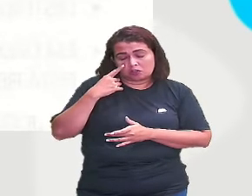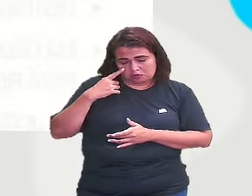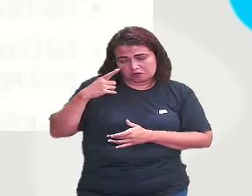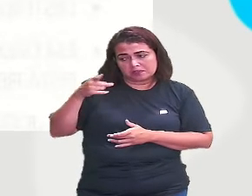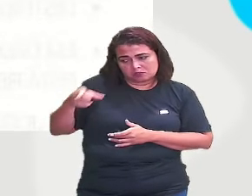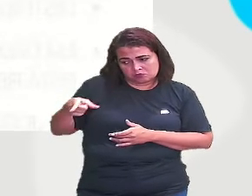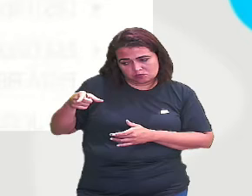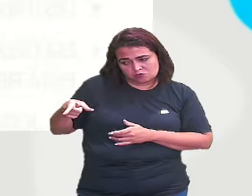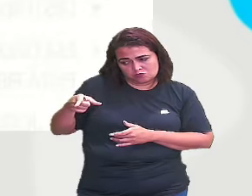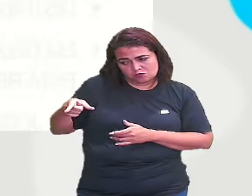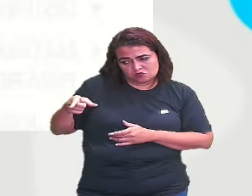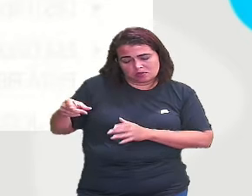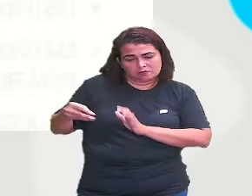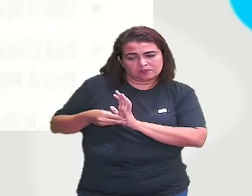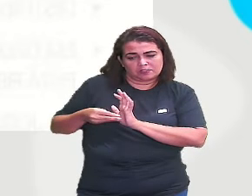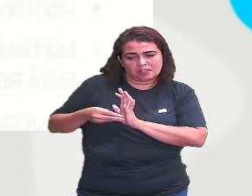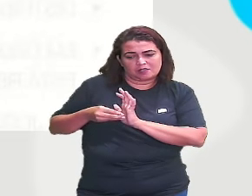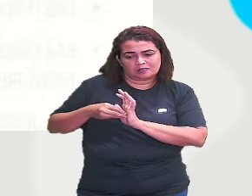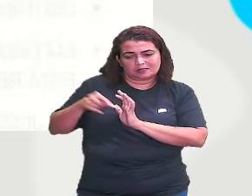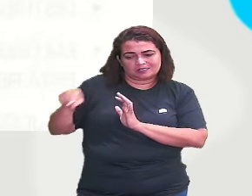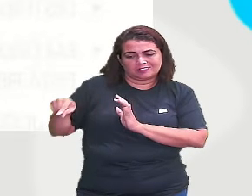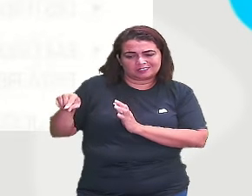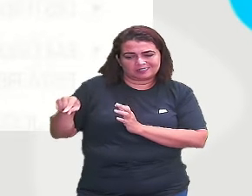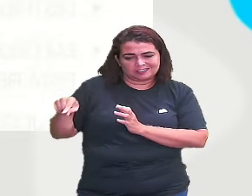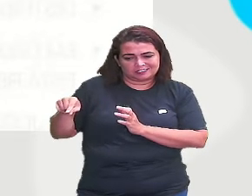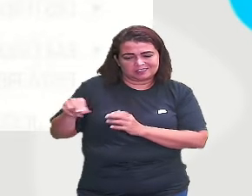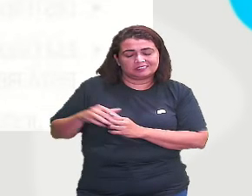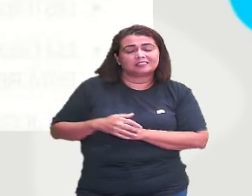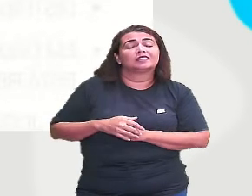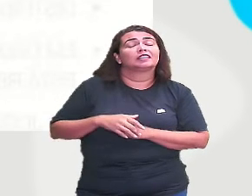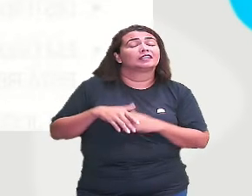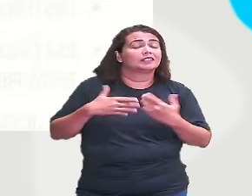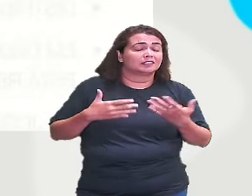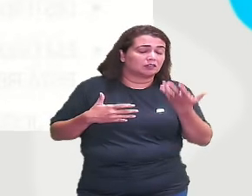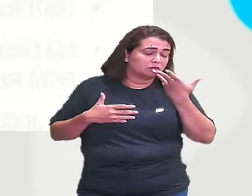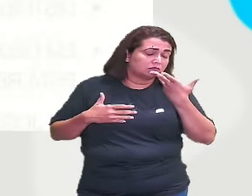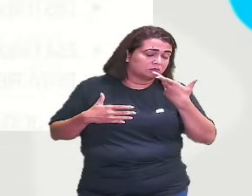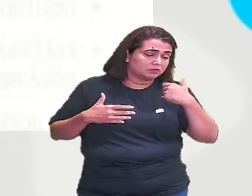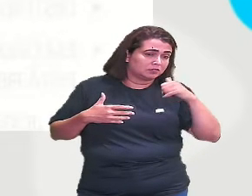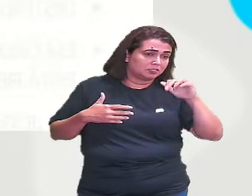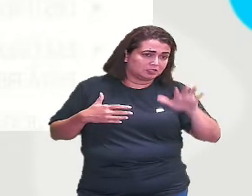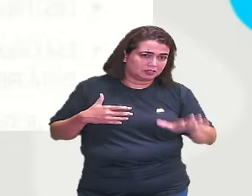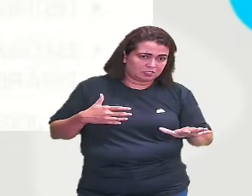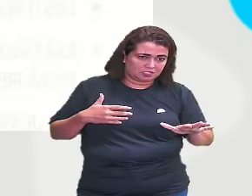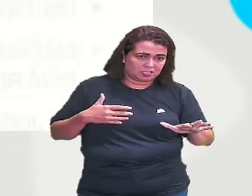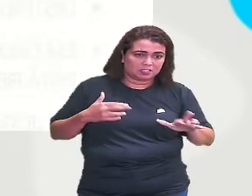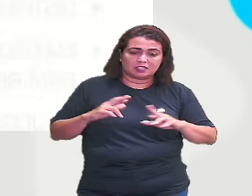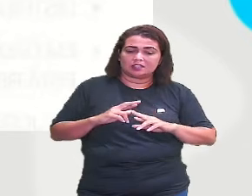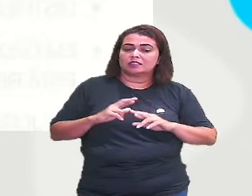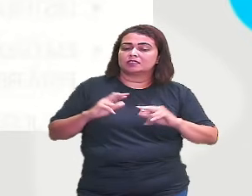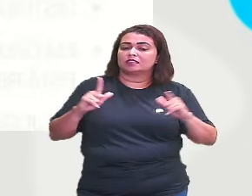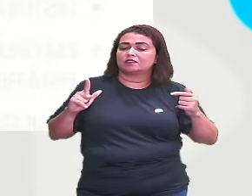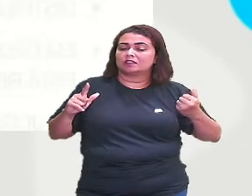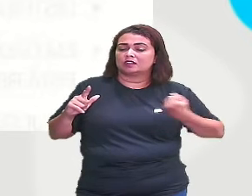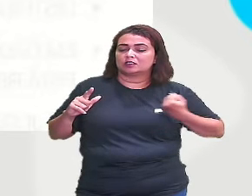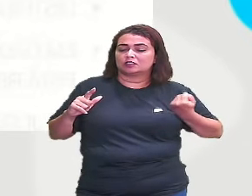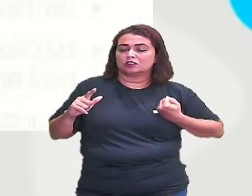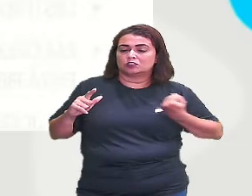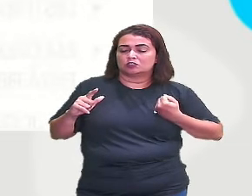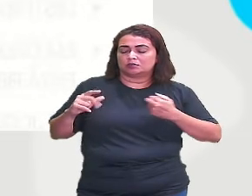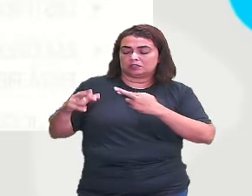uma corda ali no chão, hein? Então, o número de crianças é diferente do